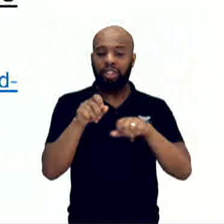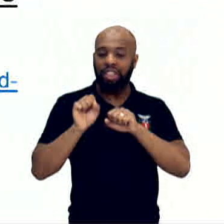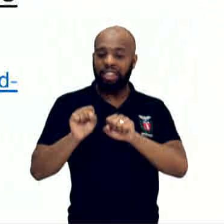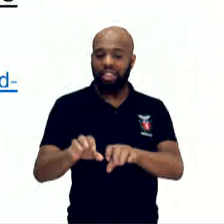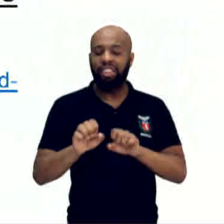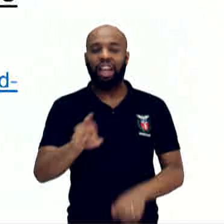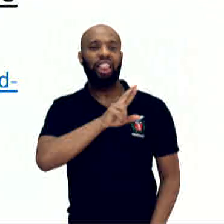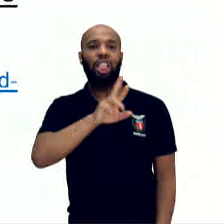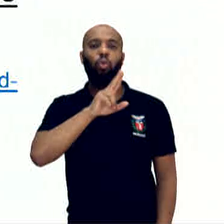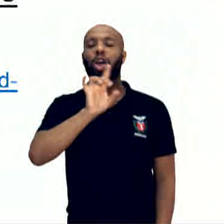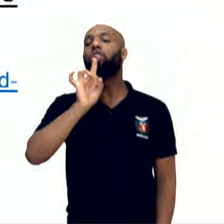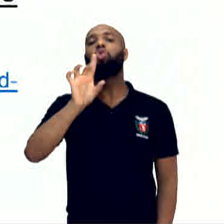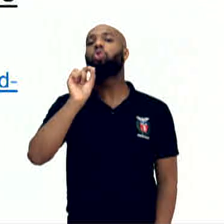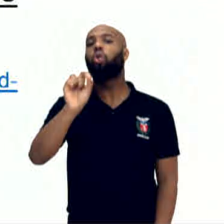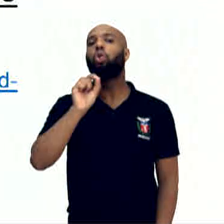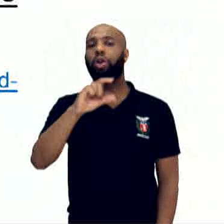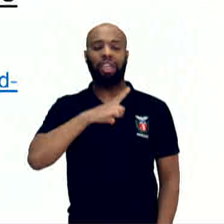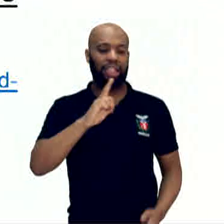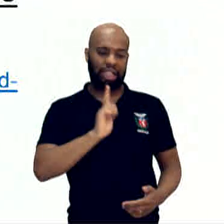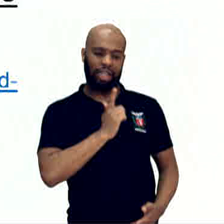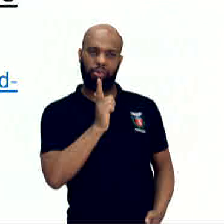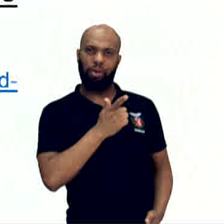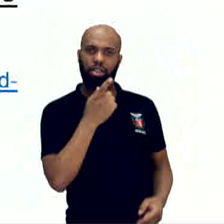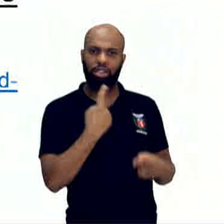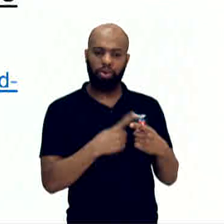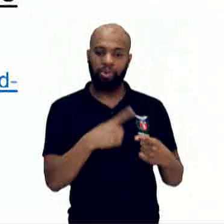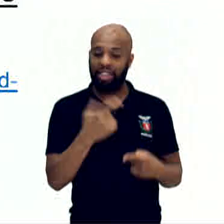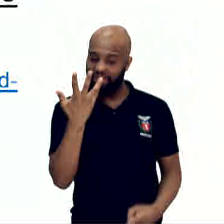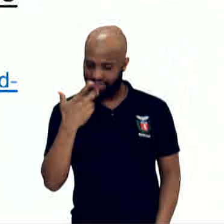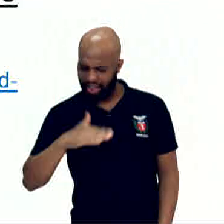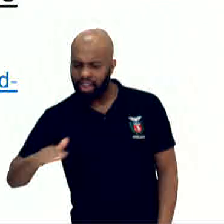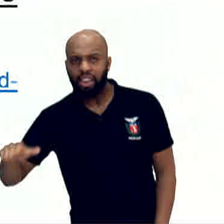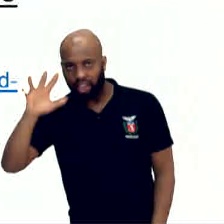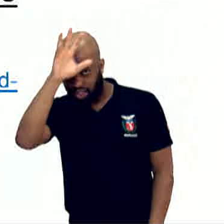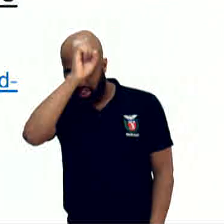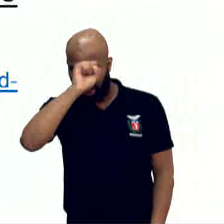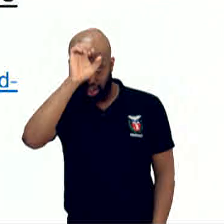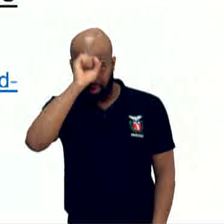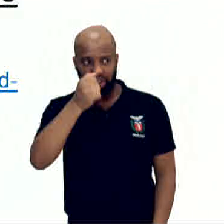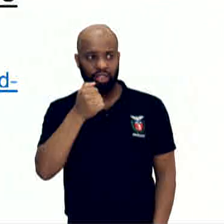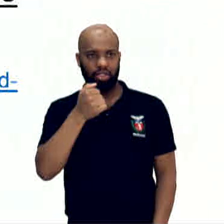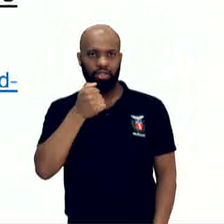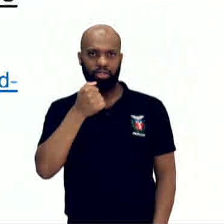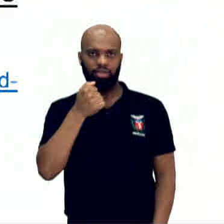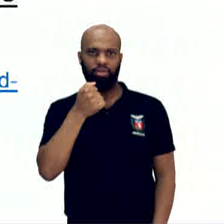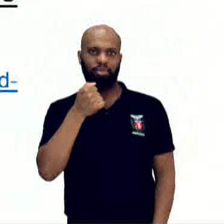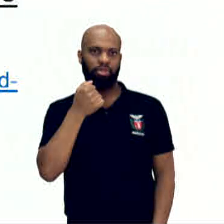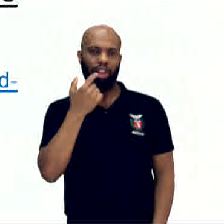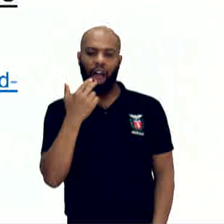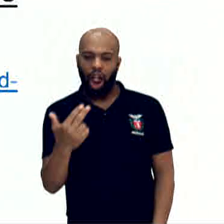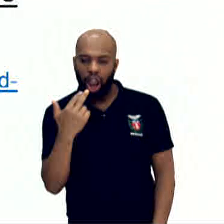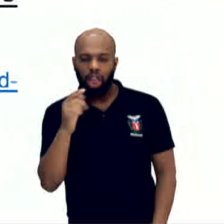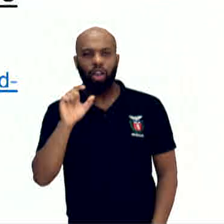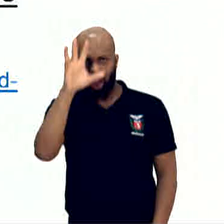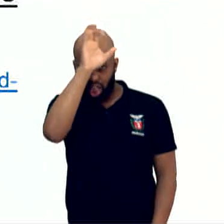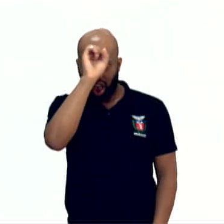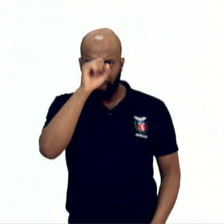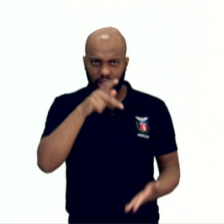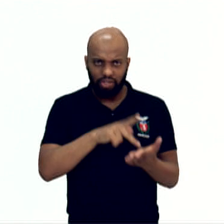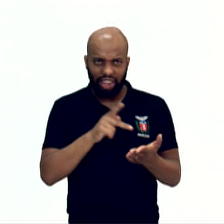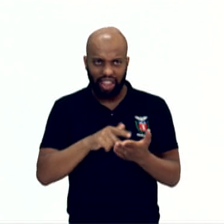gramatical, que quando os chicos aprendem nosso idioma, que quando as crianças aprendam de fato o nosso